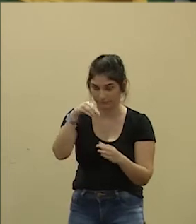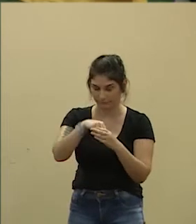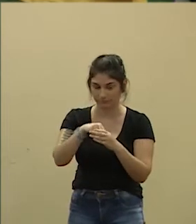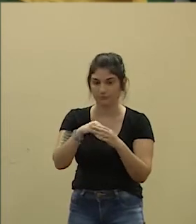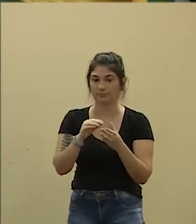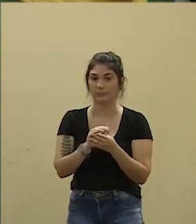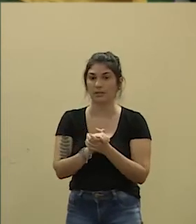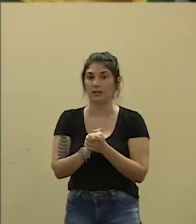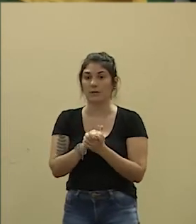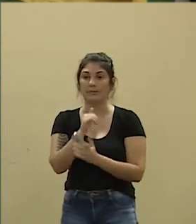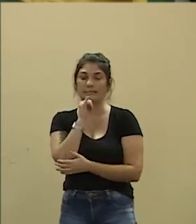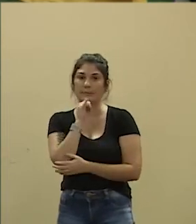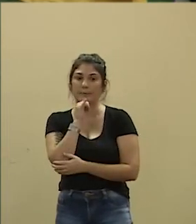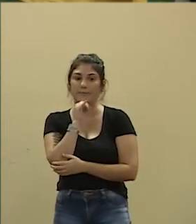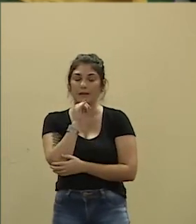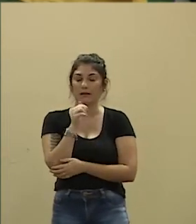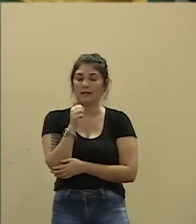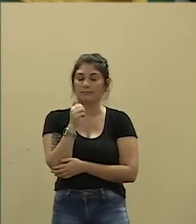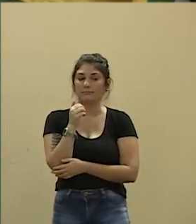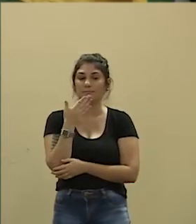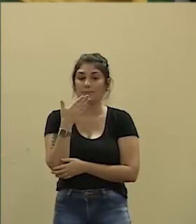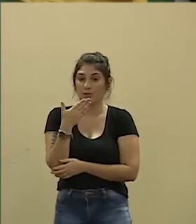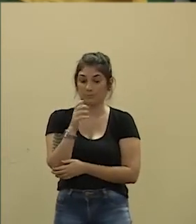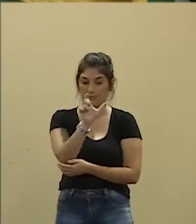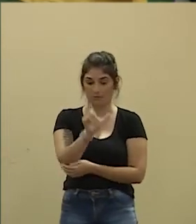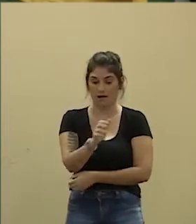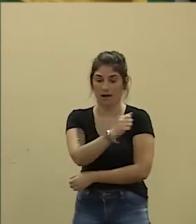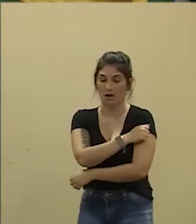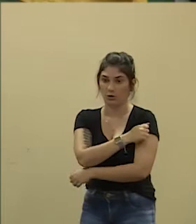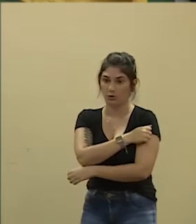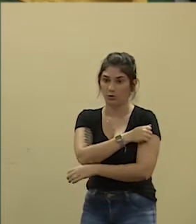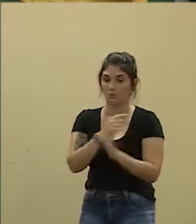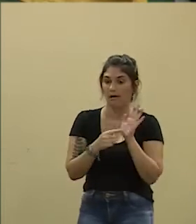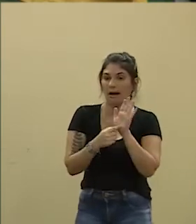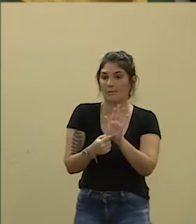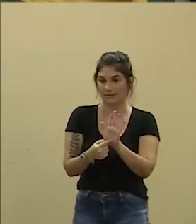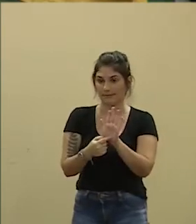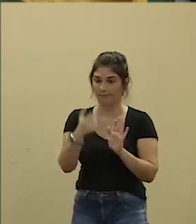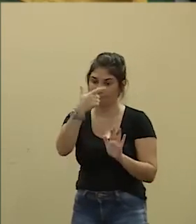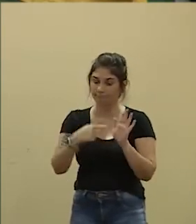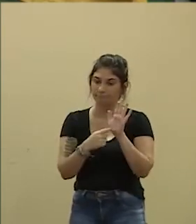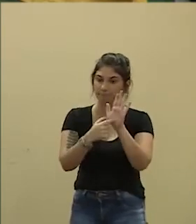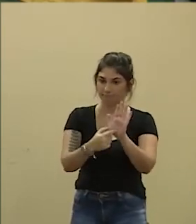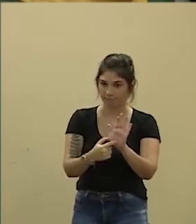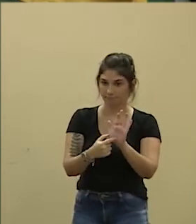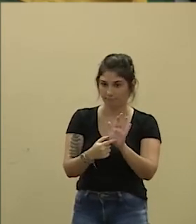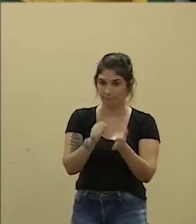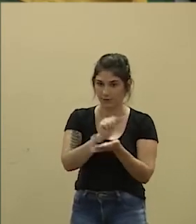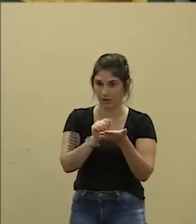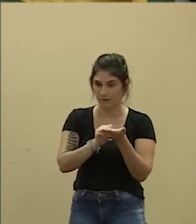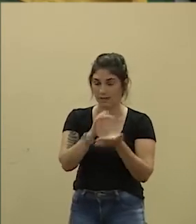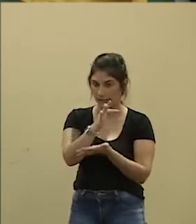textual né seja no fórum ou no perfil dele lá mais uma apresentação em vídeo a gente tinha eu pelo menos